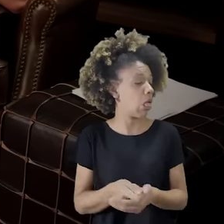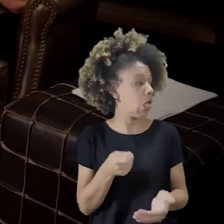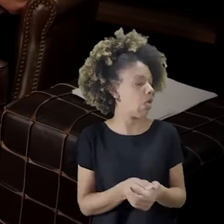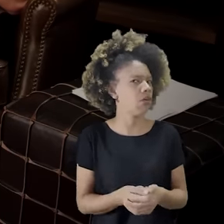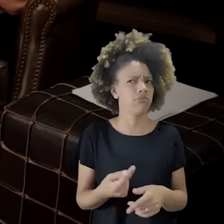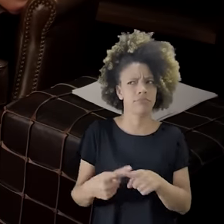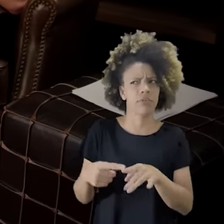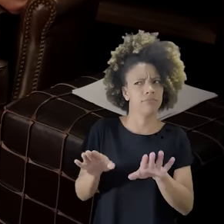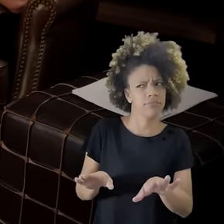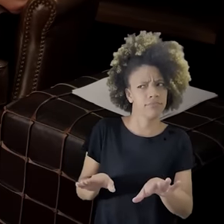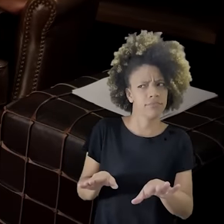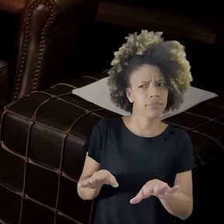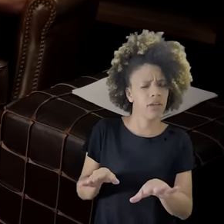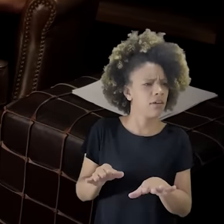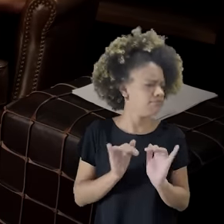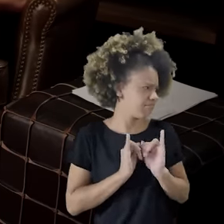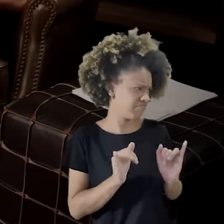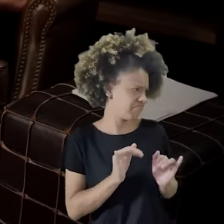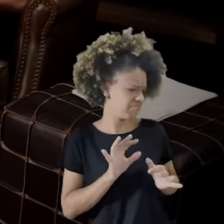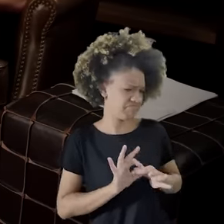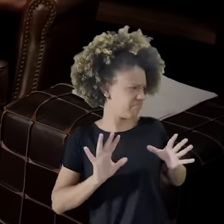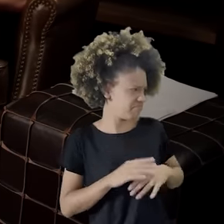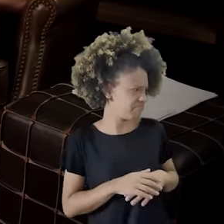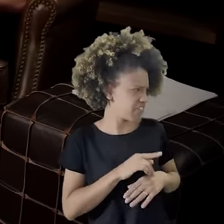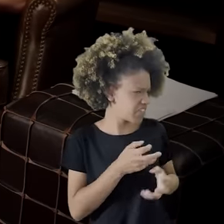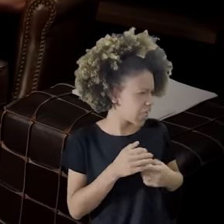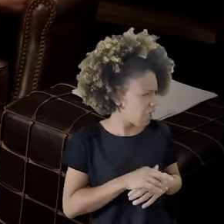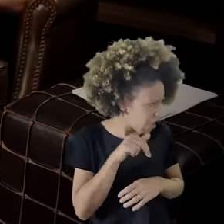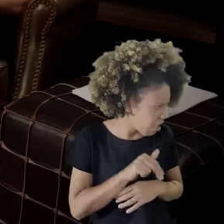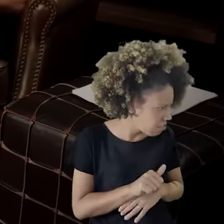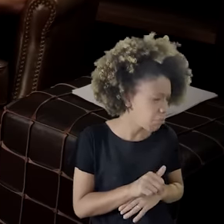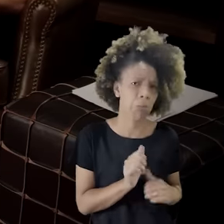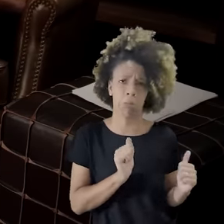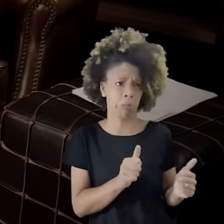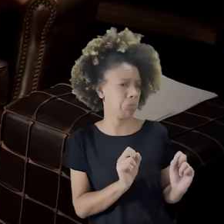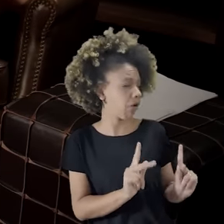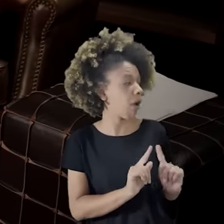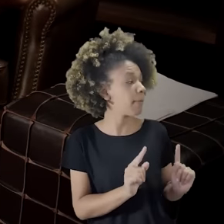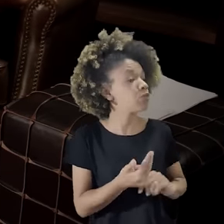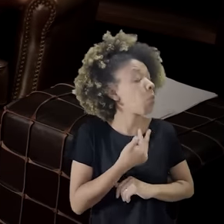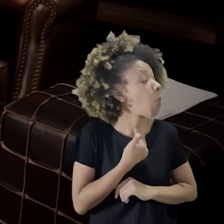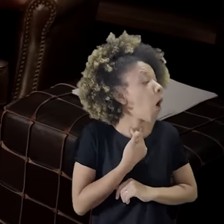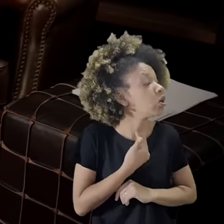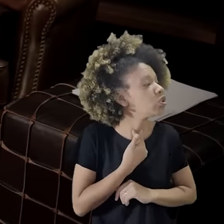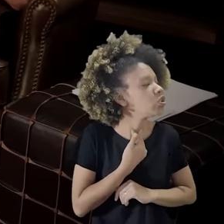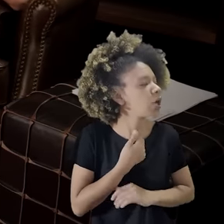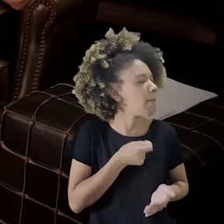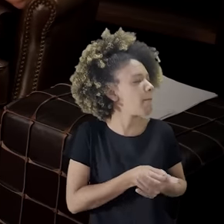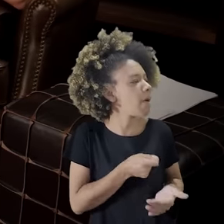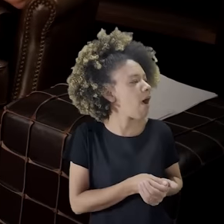forçação porque o cara fala assim cara eu chamo você do jeito que você quiser que eu chamo você quer que eu chame você Diana vou te chamar de Ana mas você não pode